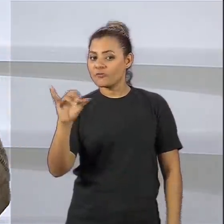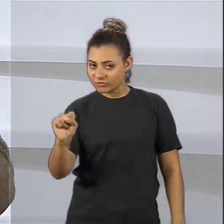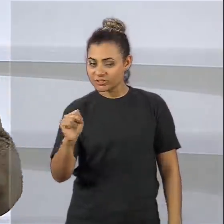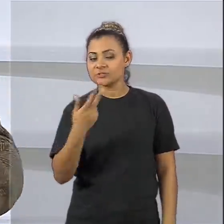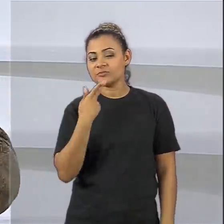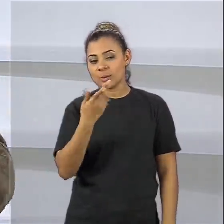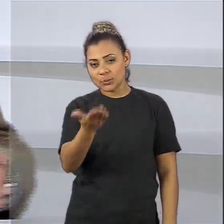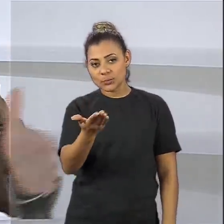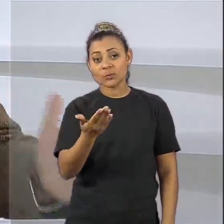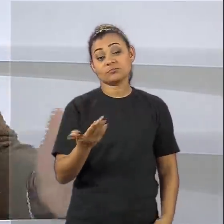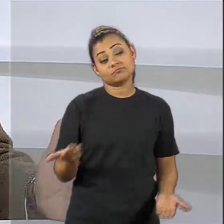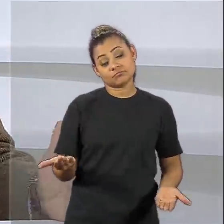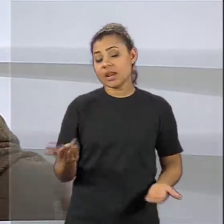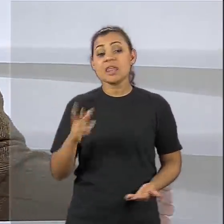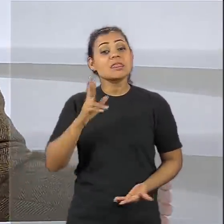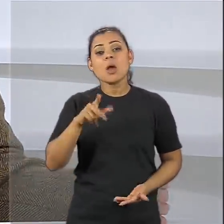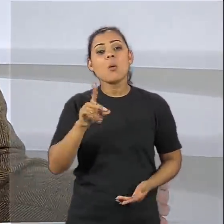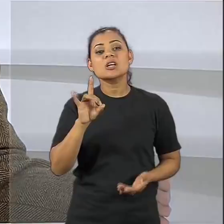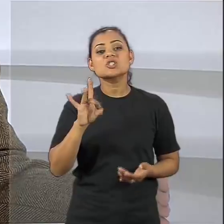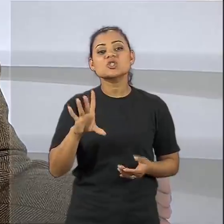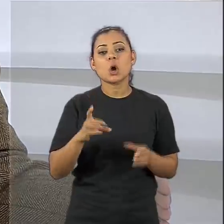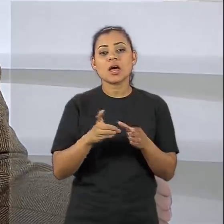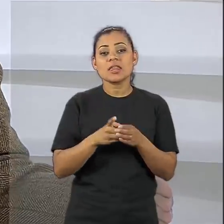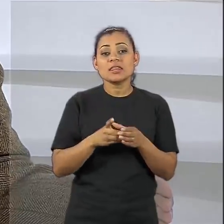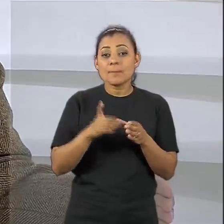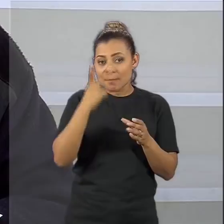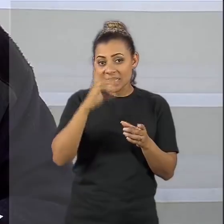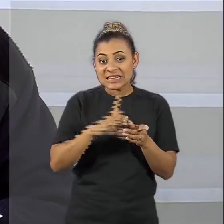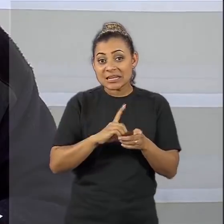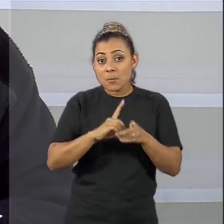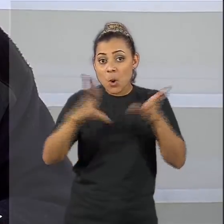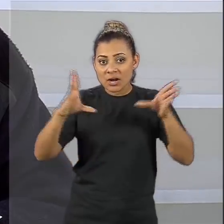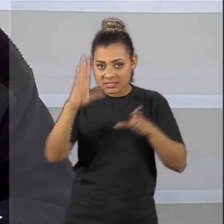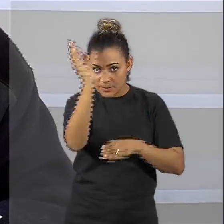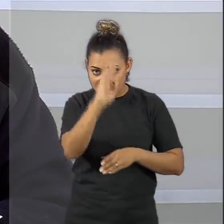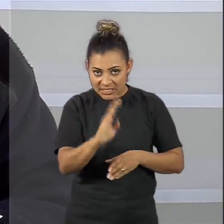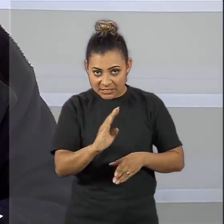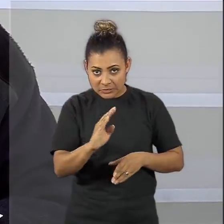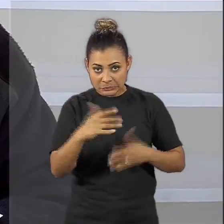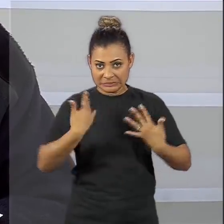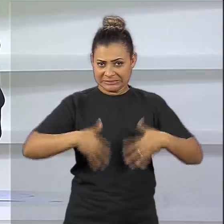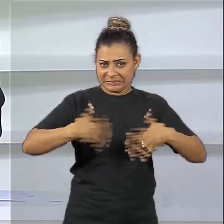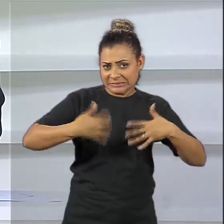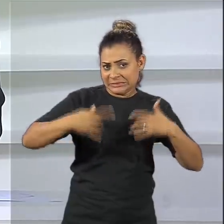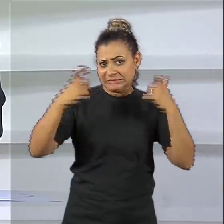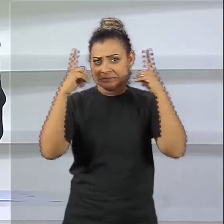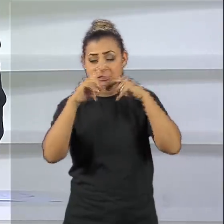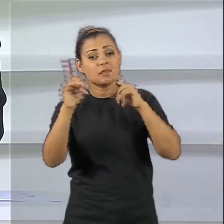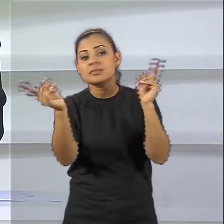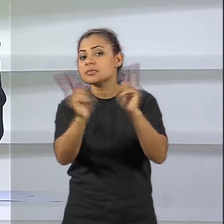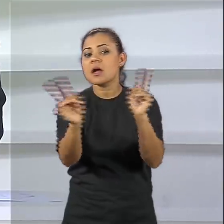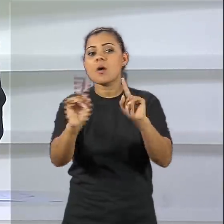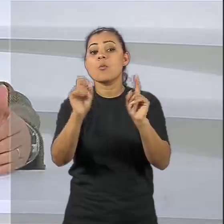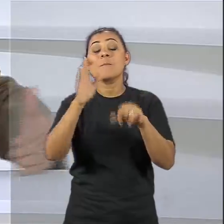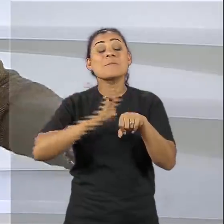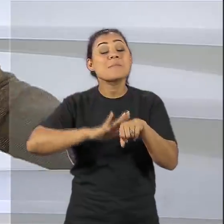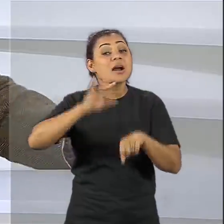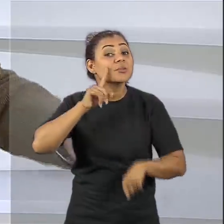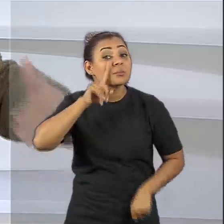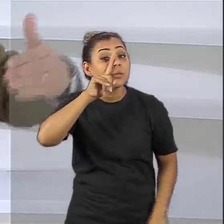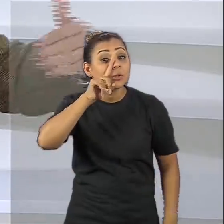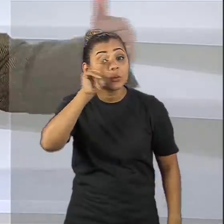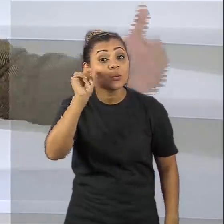seguinte: não é só a democracia brasileira que está em crise. Tá? Isso é uma onda, e isso é mais perigoso ainda. Se fosse só